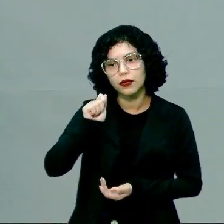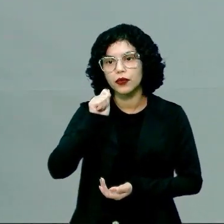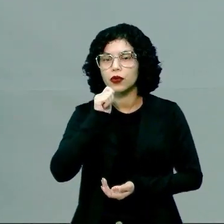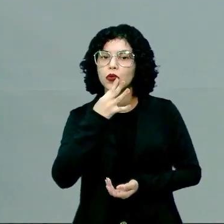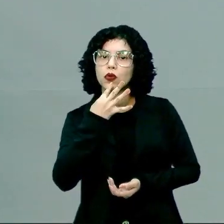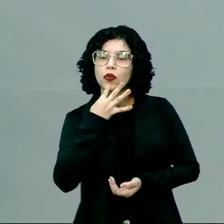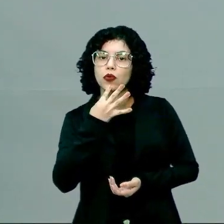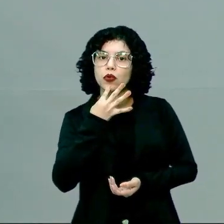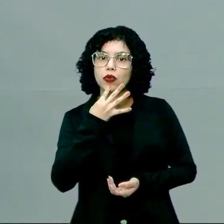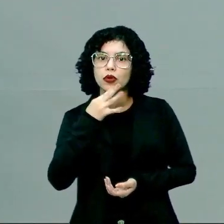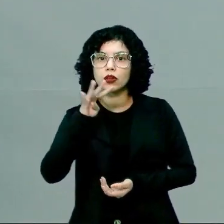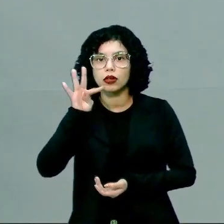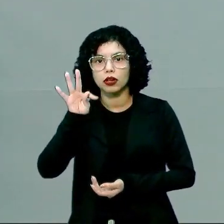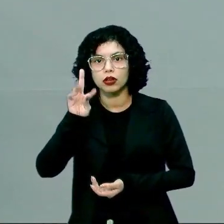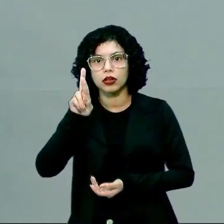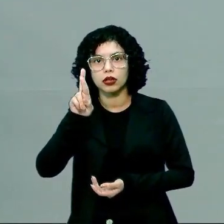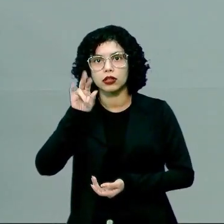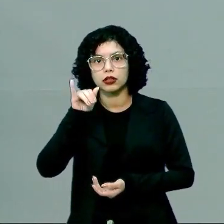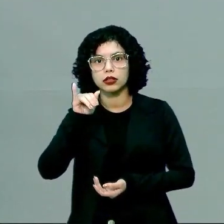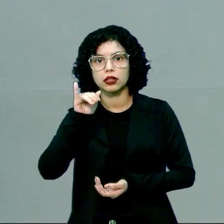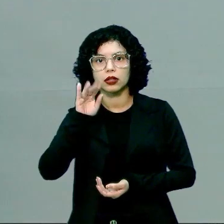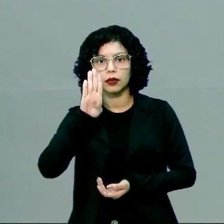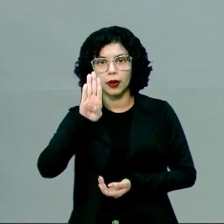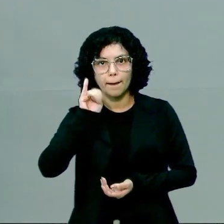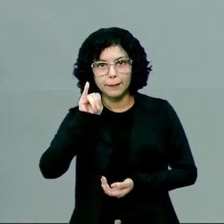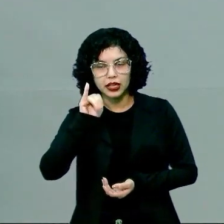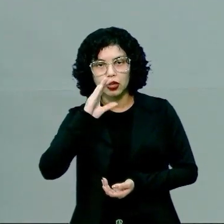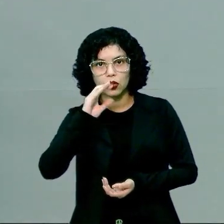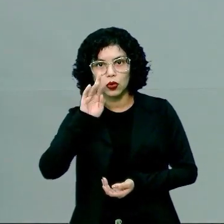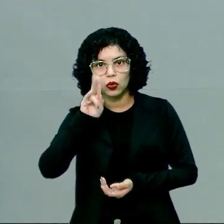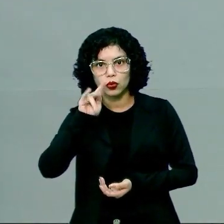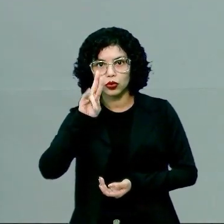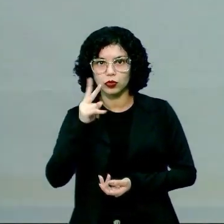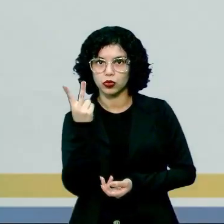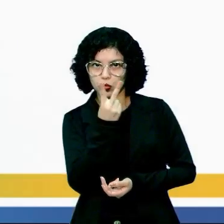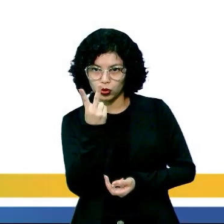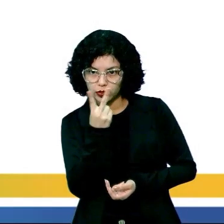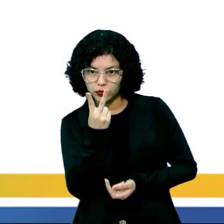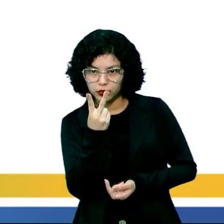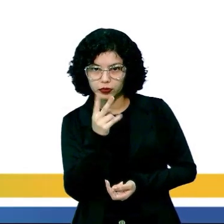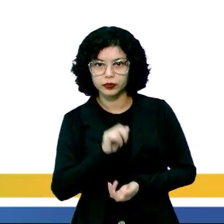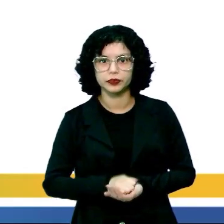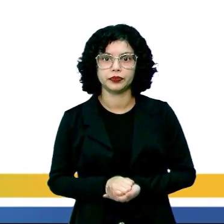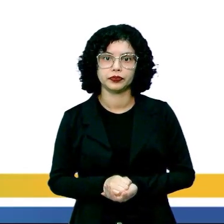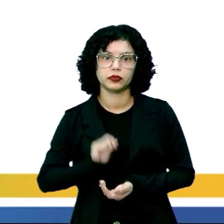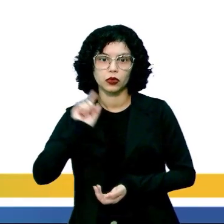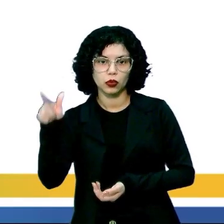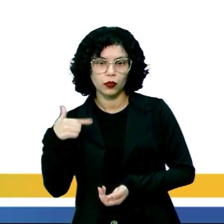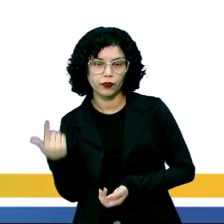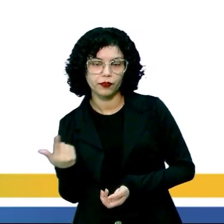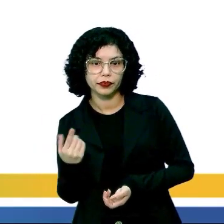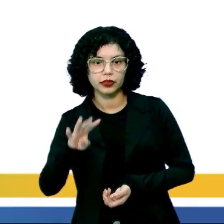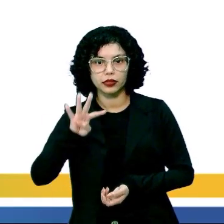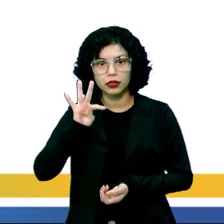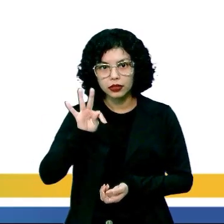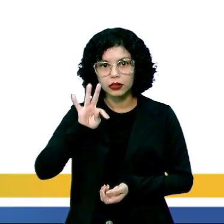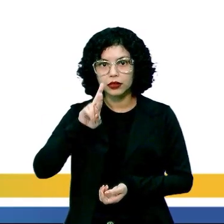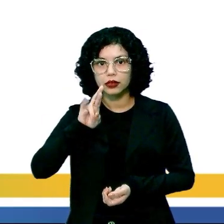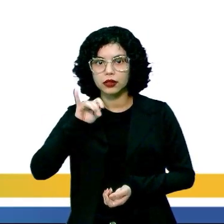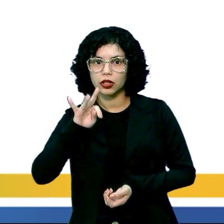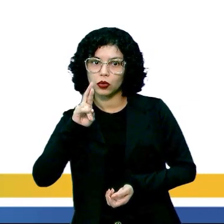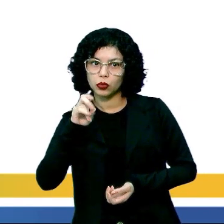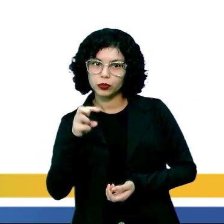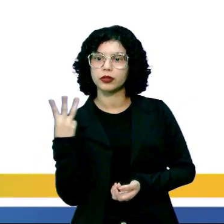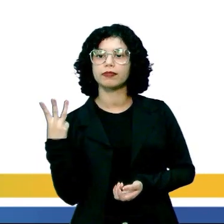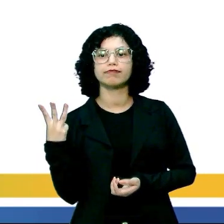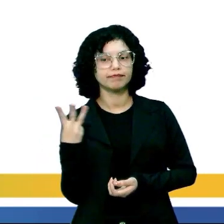como válvula bicúspide. Por que bicúspide? Porque possui 2 buraquinhos. E do outro lado temos a válvula